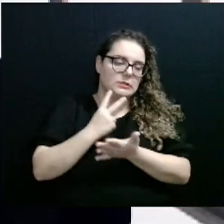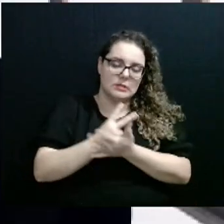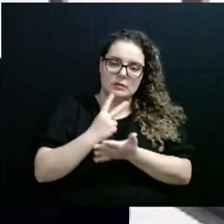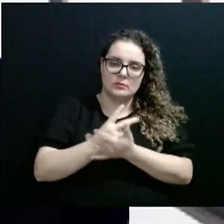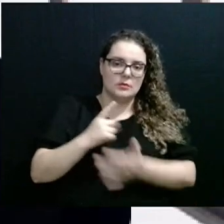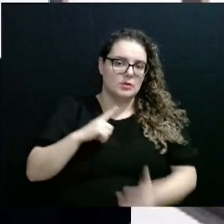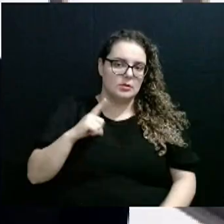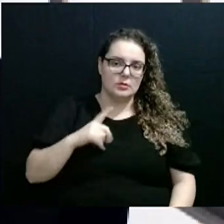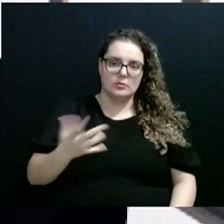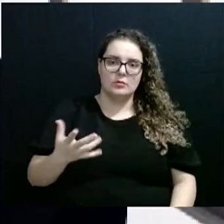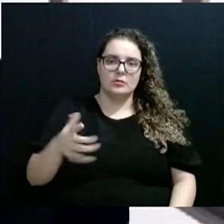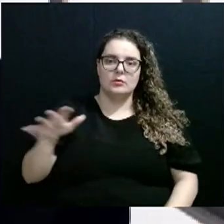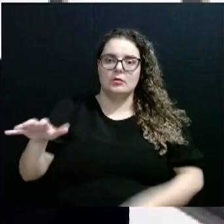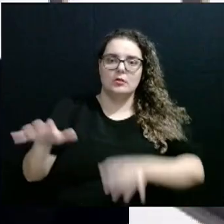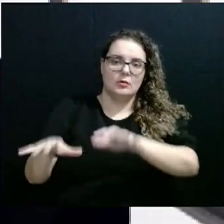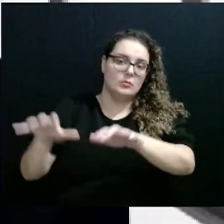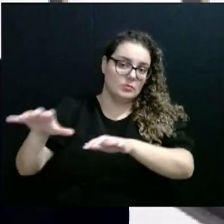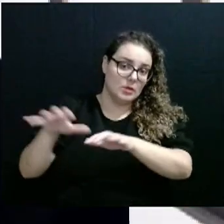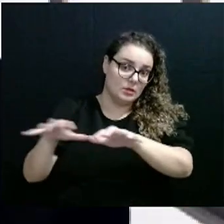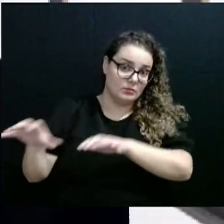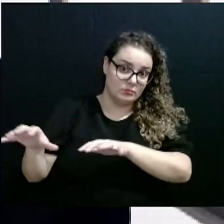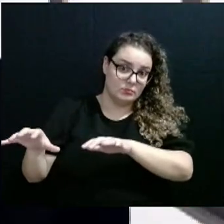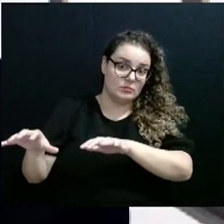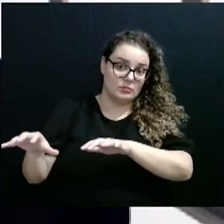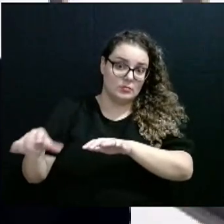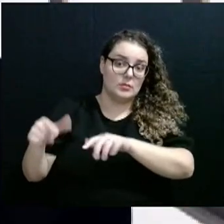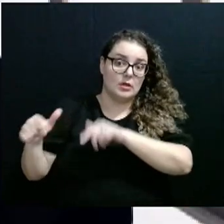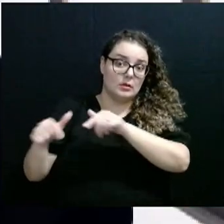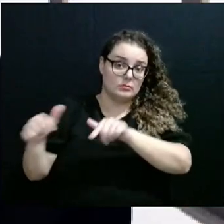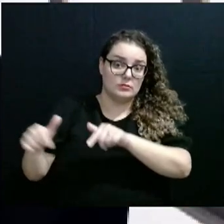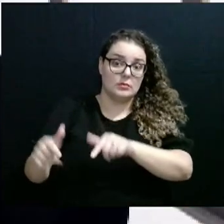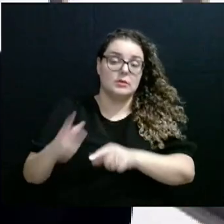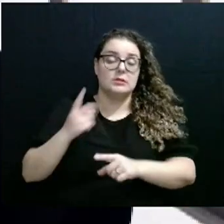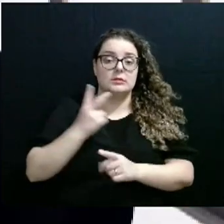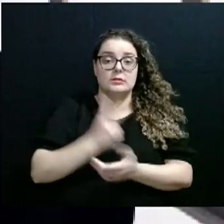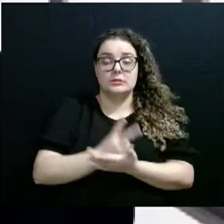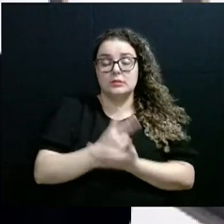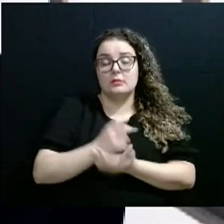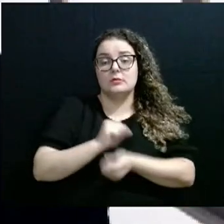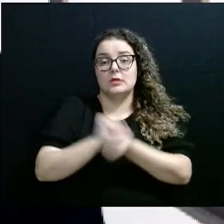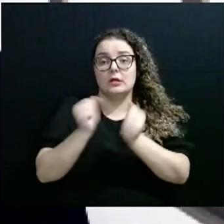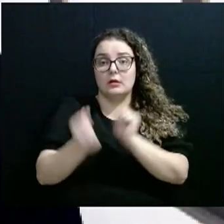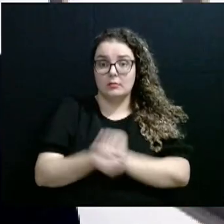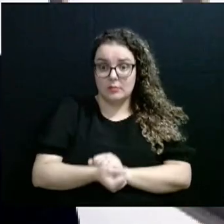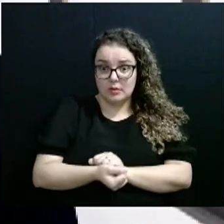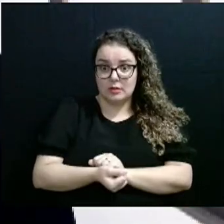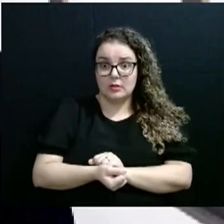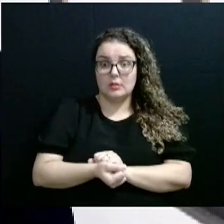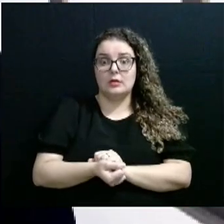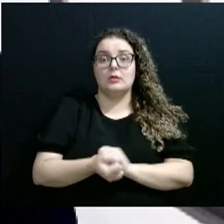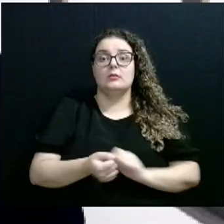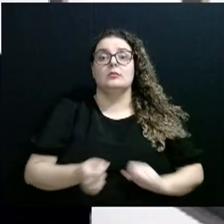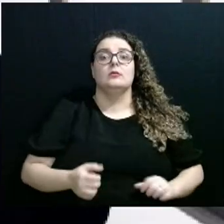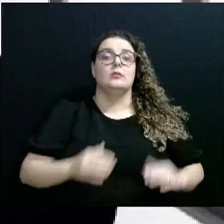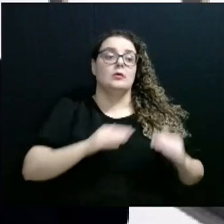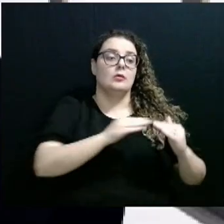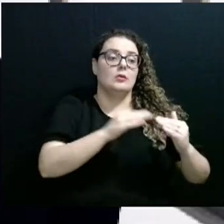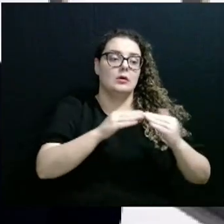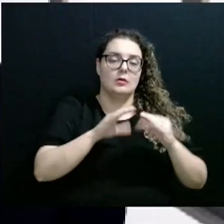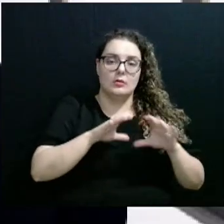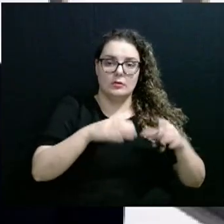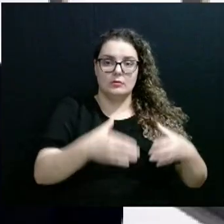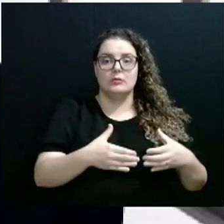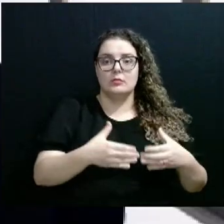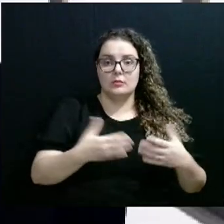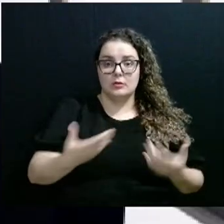né, a parte trabalhista, ela sempre se adapta com convenções coletivas e acordos coletivos, porque a própria Constituição